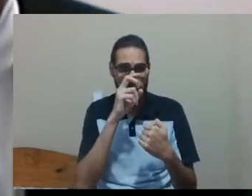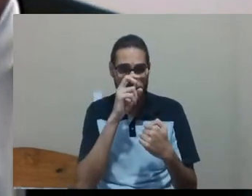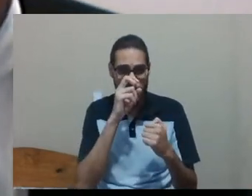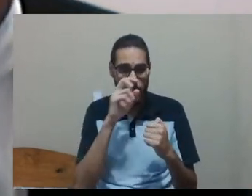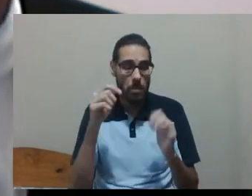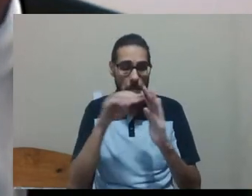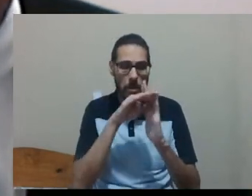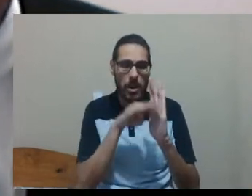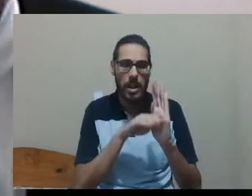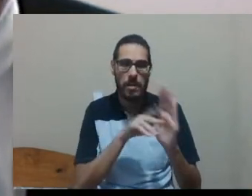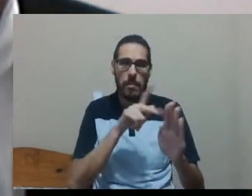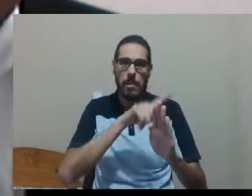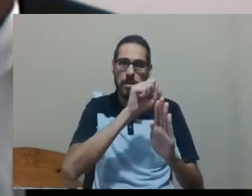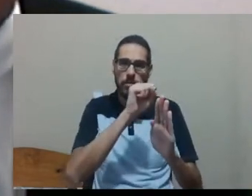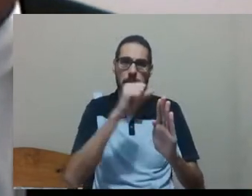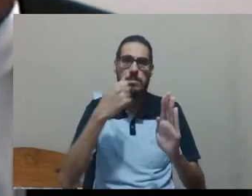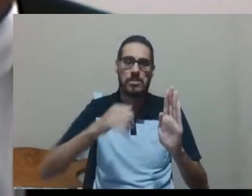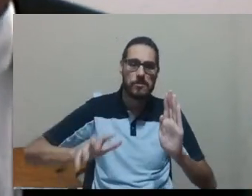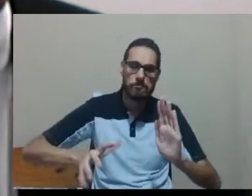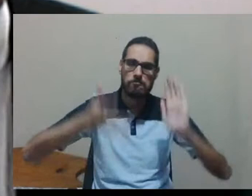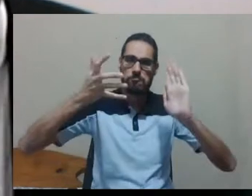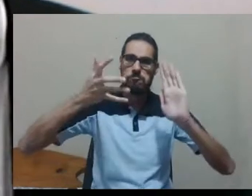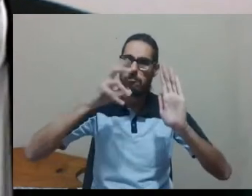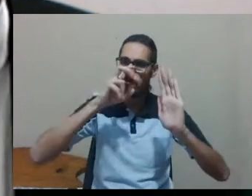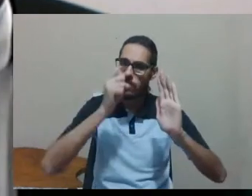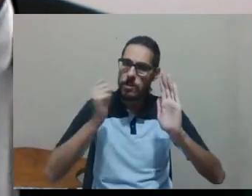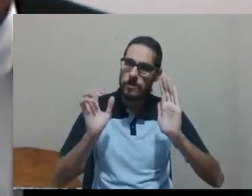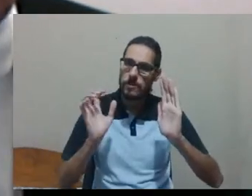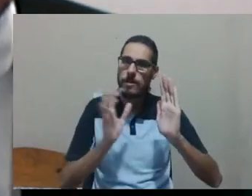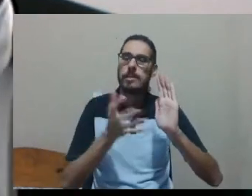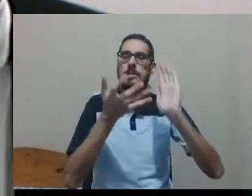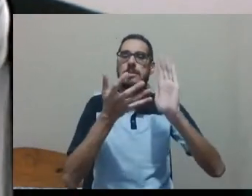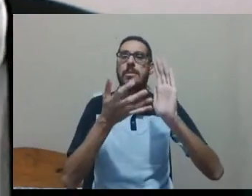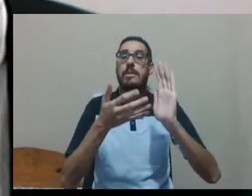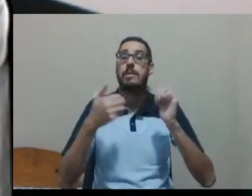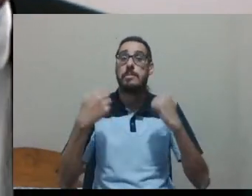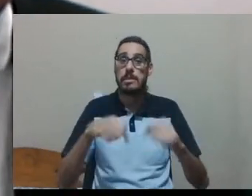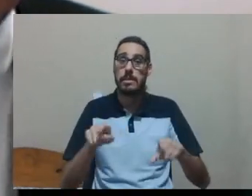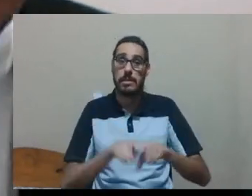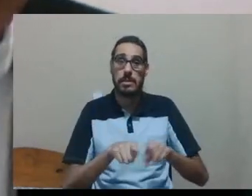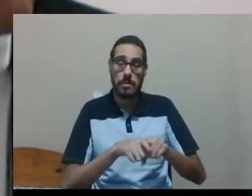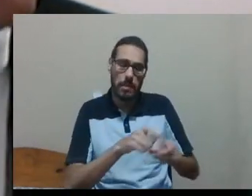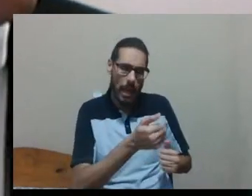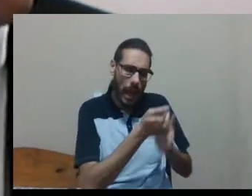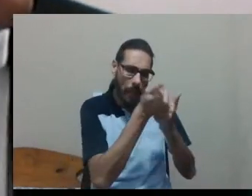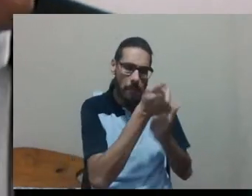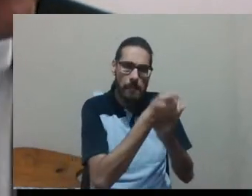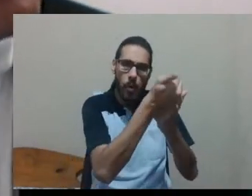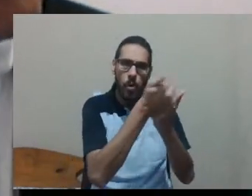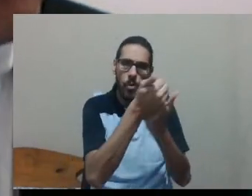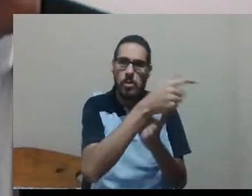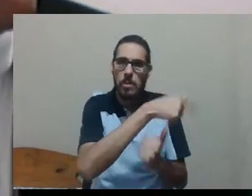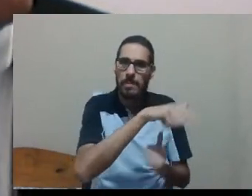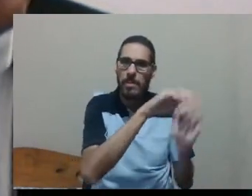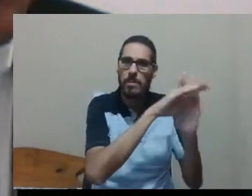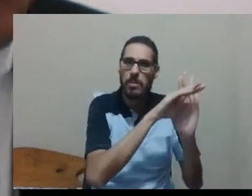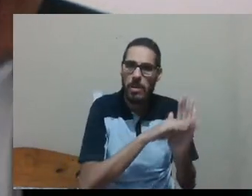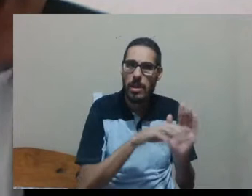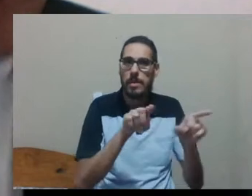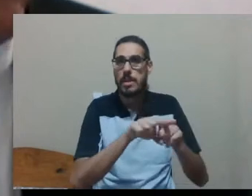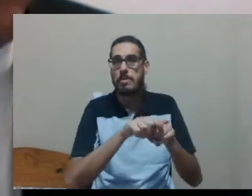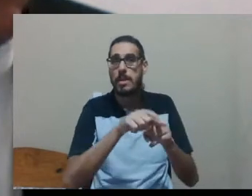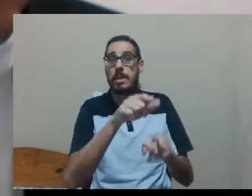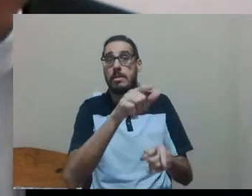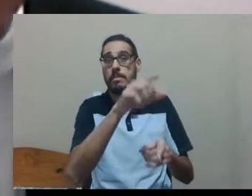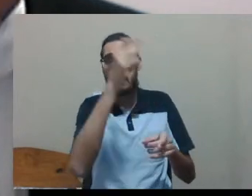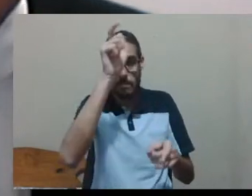programas de pós-graduação, todos eles. Precisamos dar apoio aos programas e aos pesquisadores para que eles possam elaborar